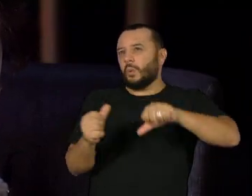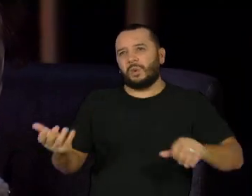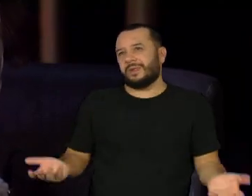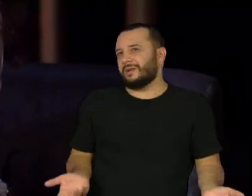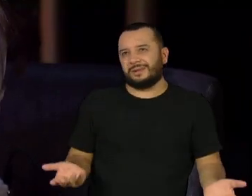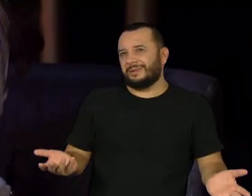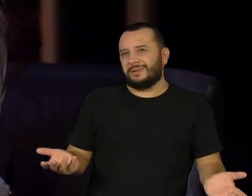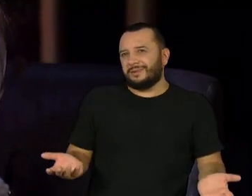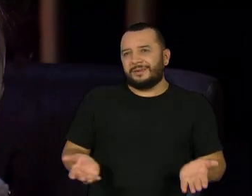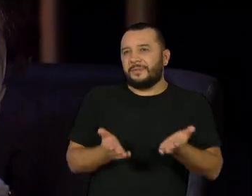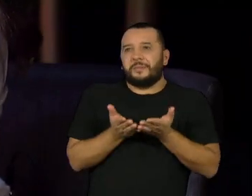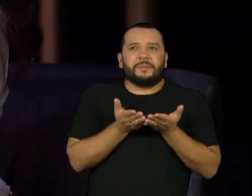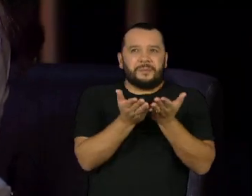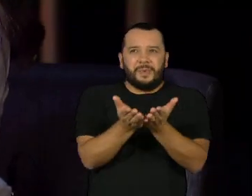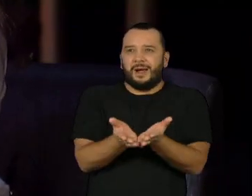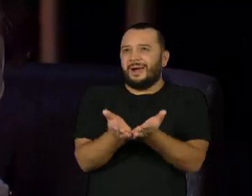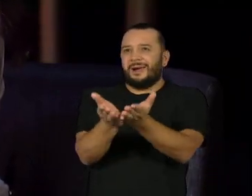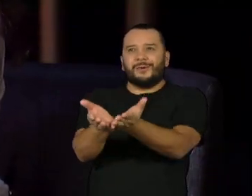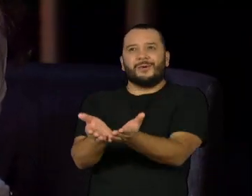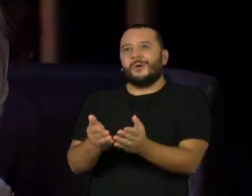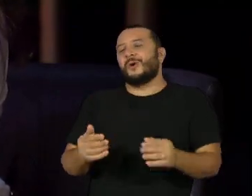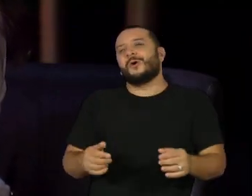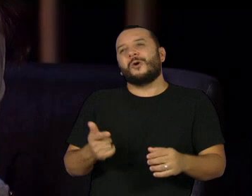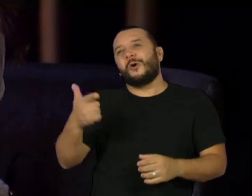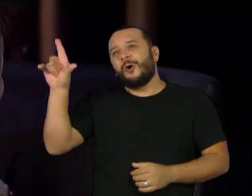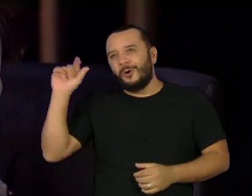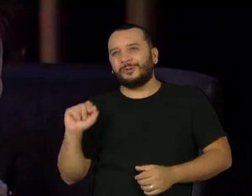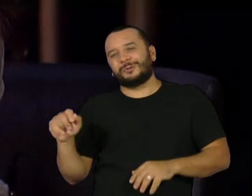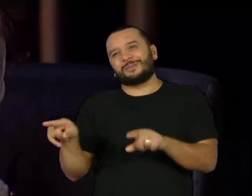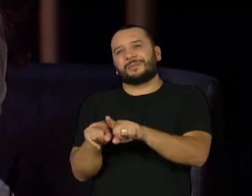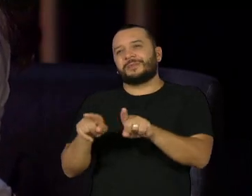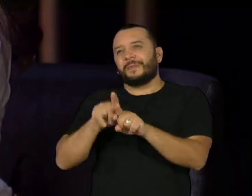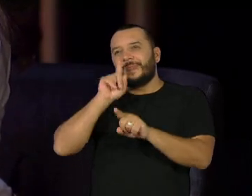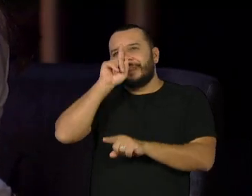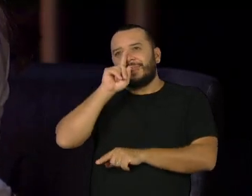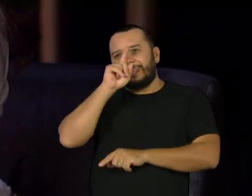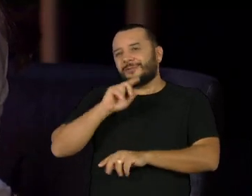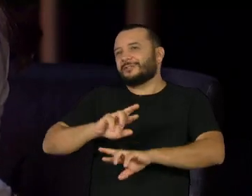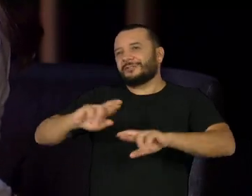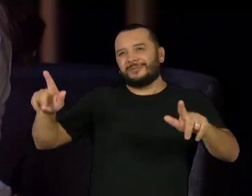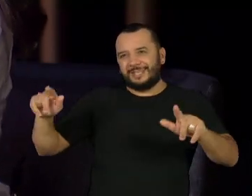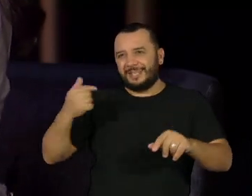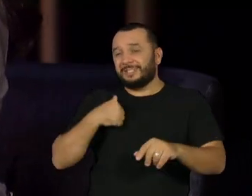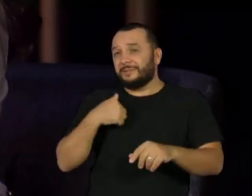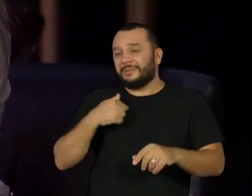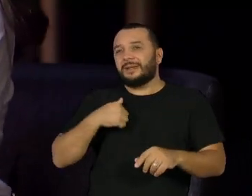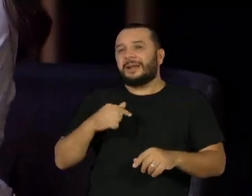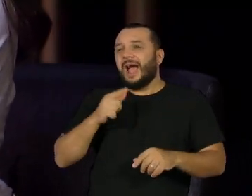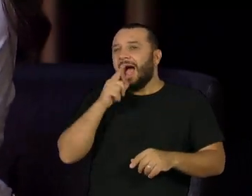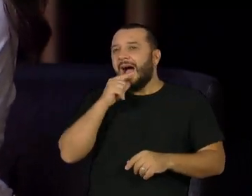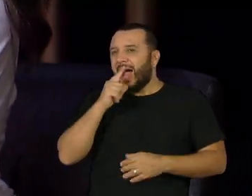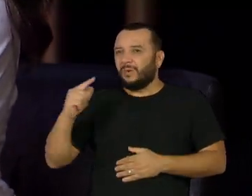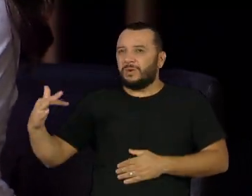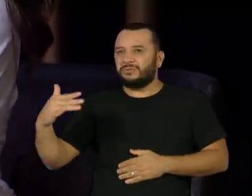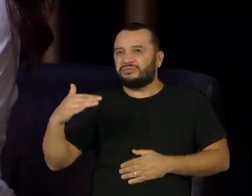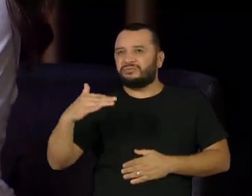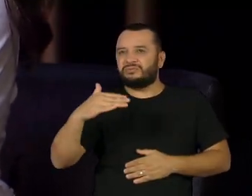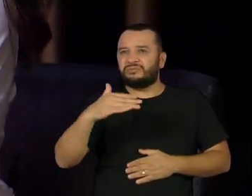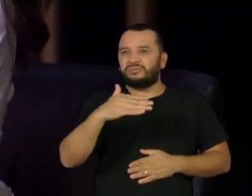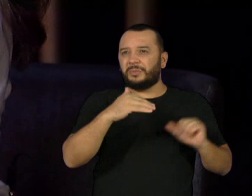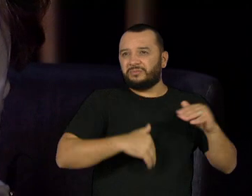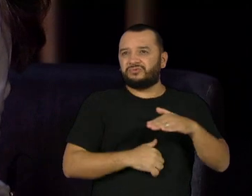os navios que cruzam nosso caminho são outros, os perigos eles são diferentes, as correntes elas se invertem a cada 6 horas. Então, não dá para